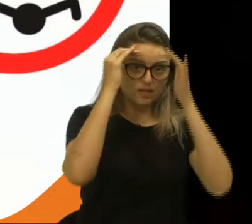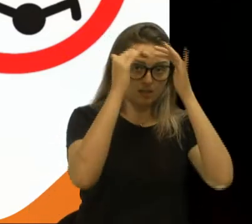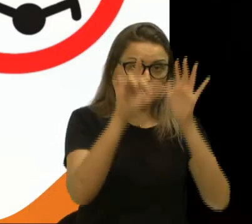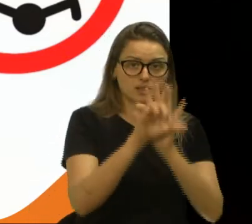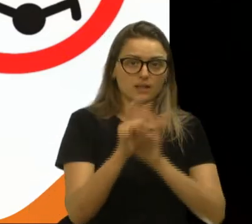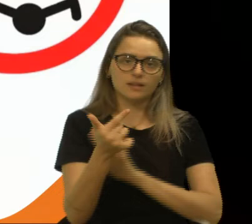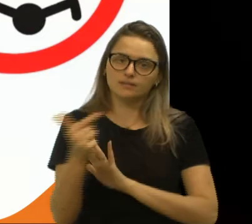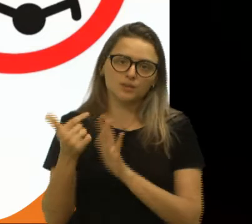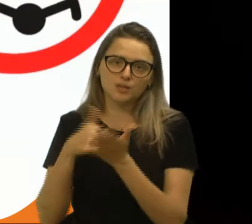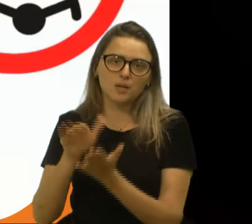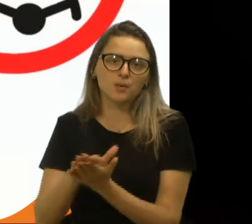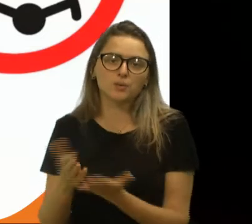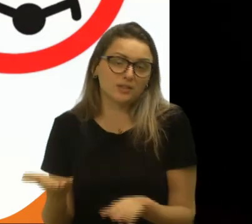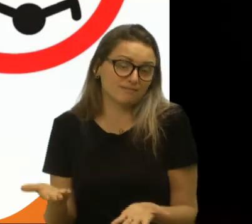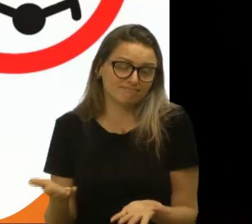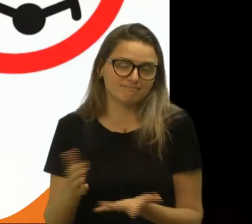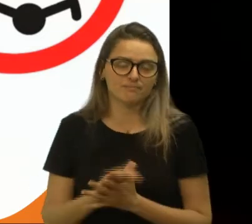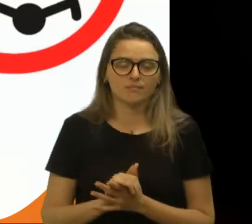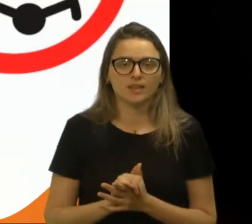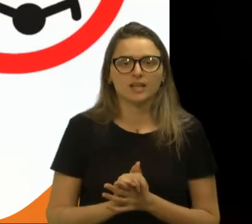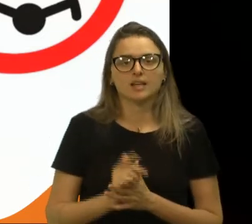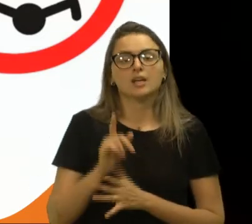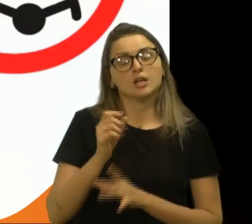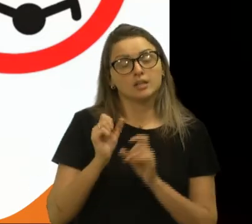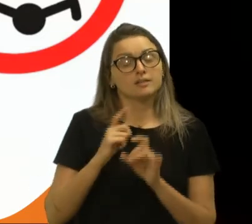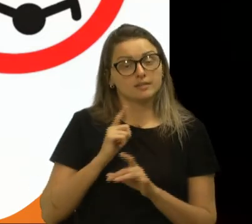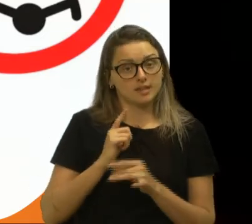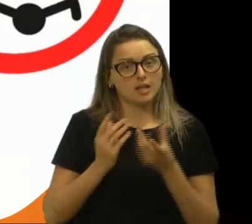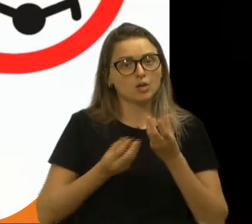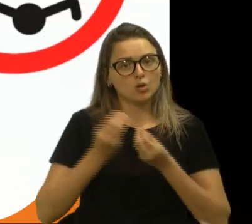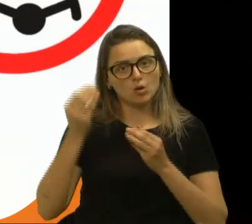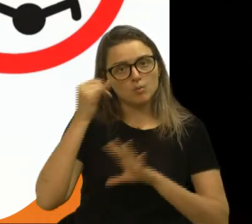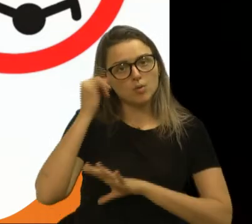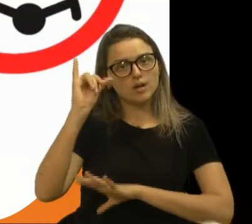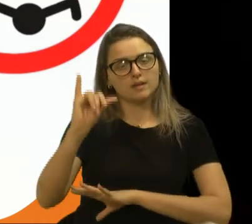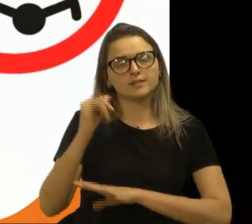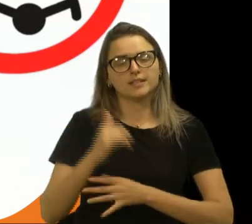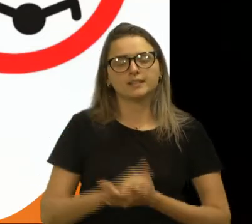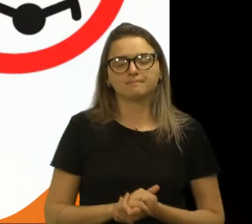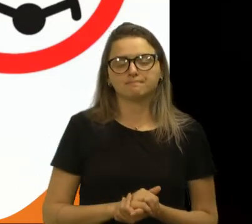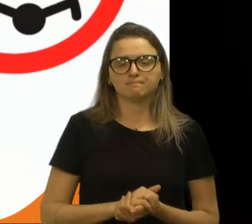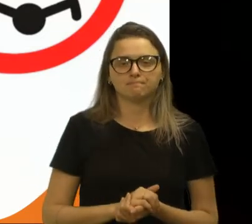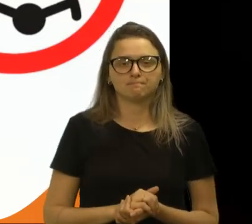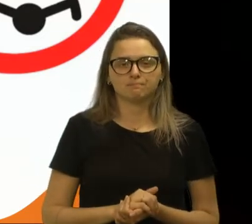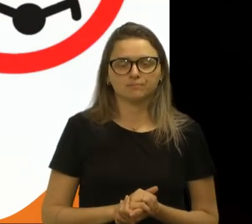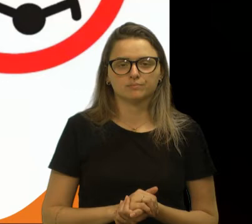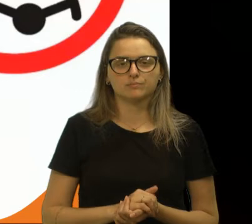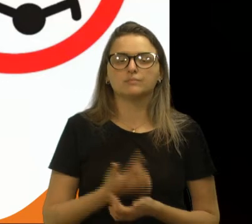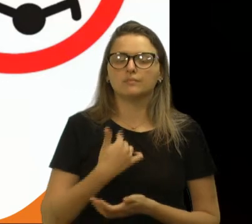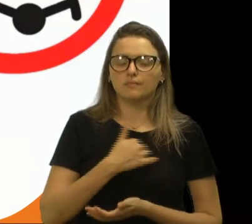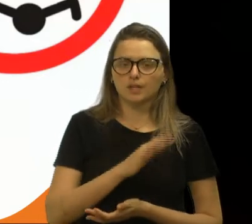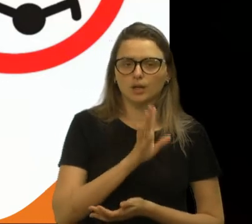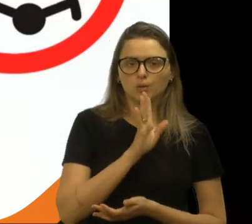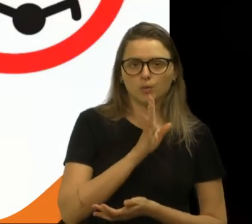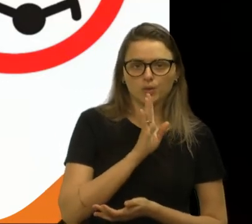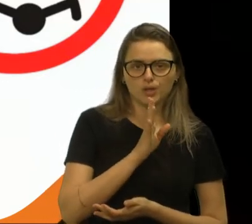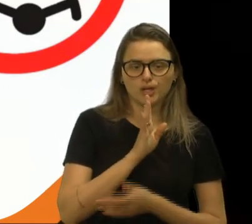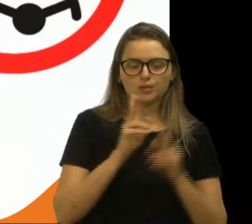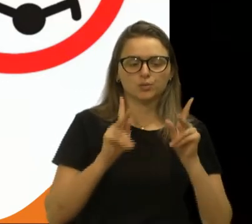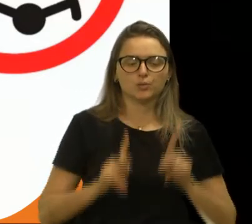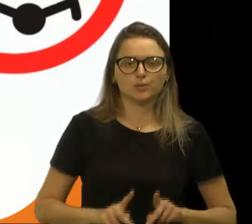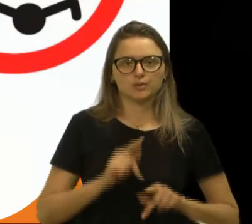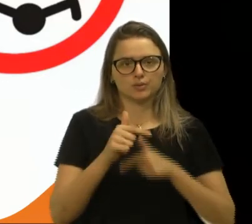Então, é totalmente possível evitar esse tipo de situação. Conheço, né, as pessoas que